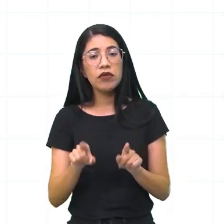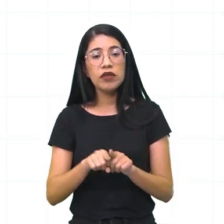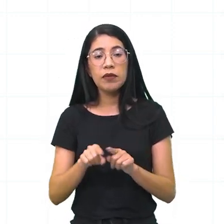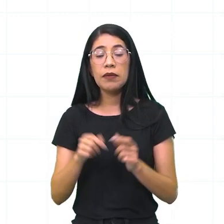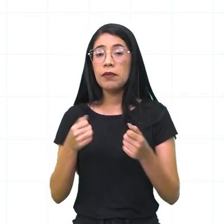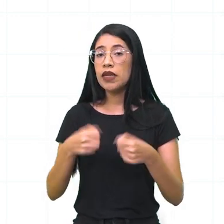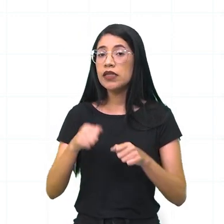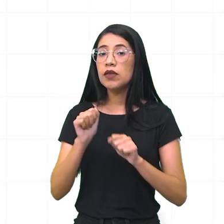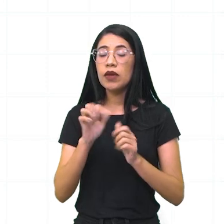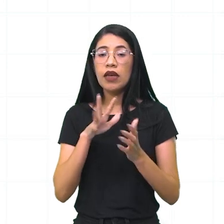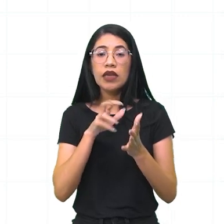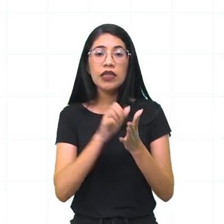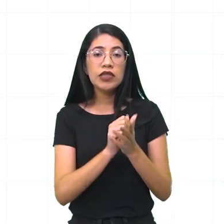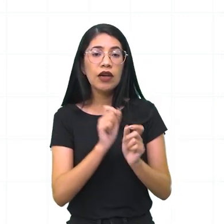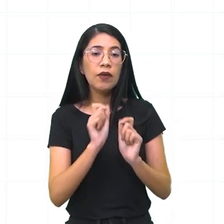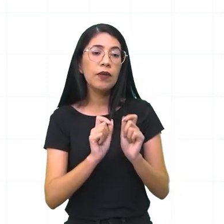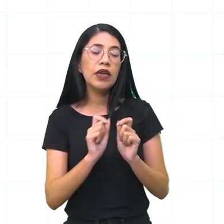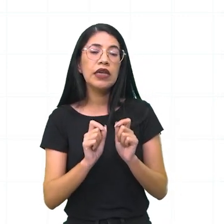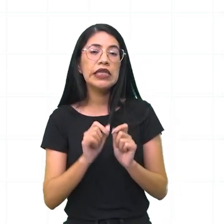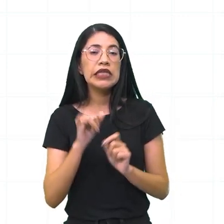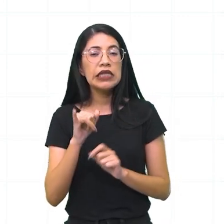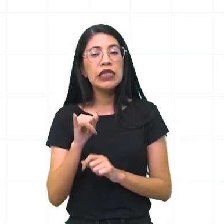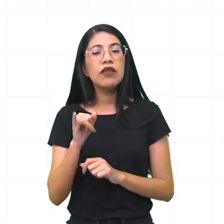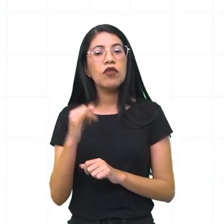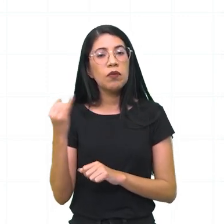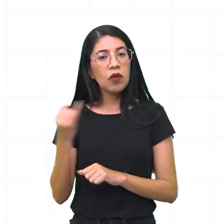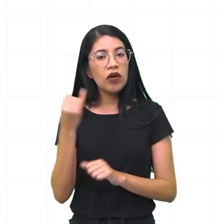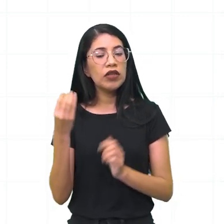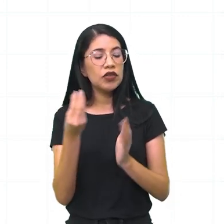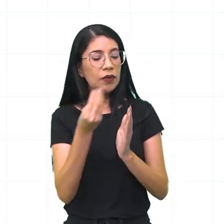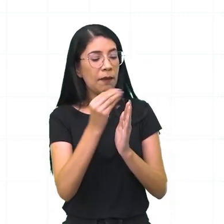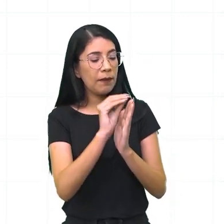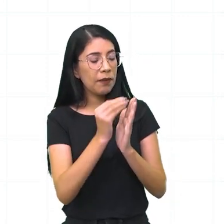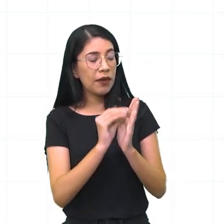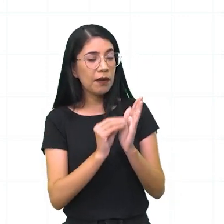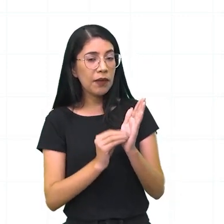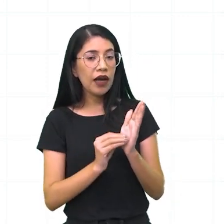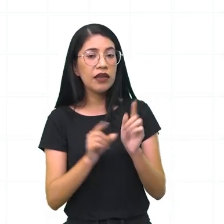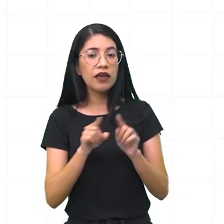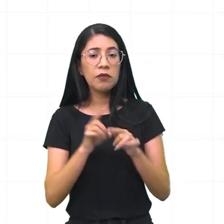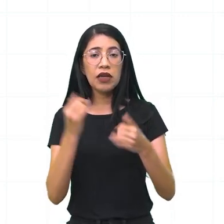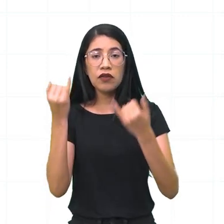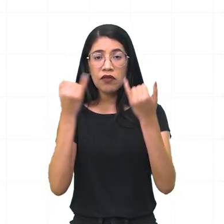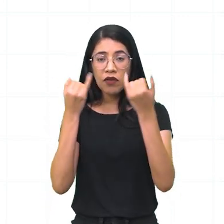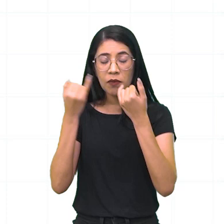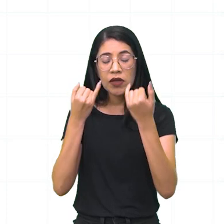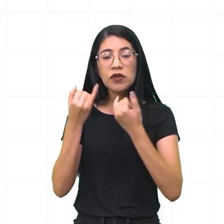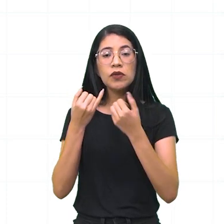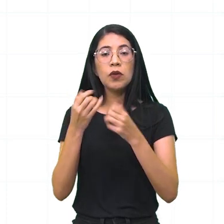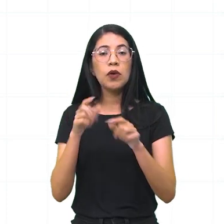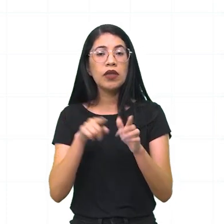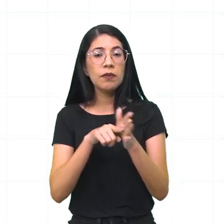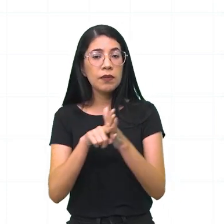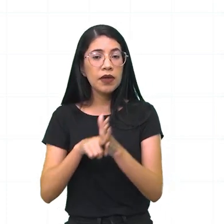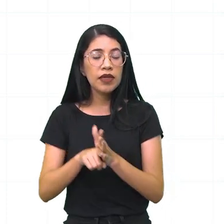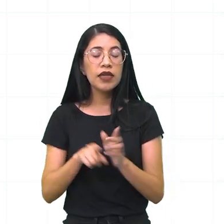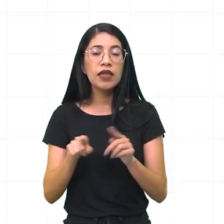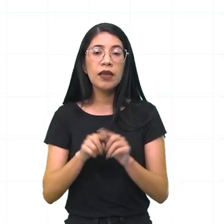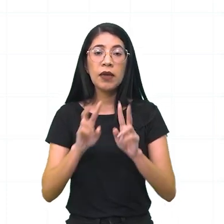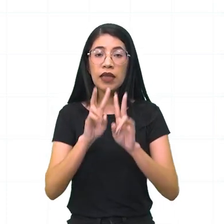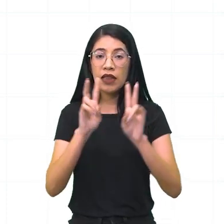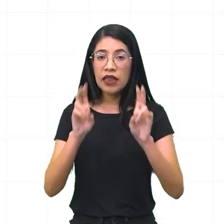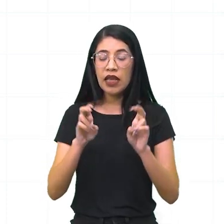isso, registre aquilo que lhe parece mais relevante, né? Dados de pesquisa, trechos